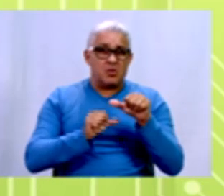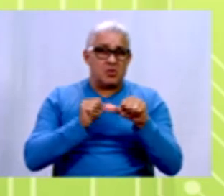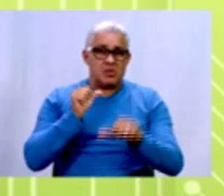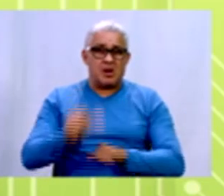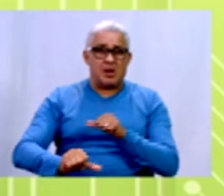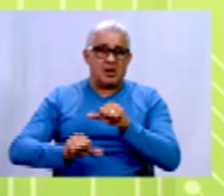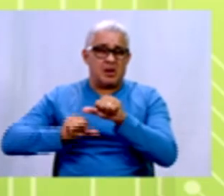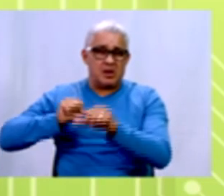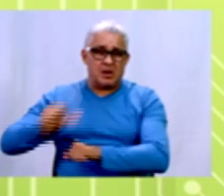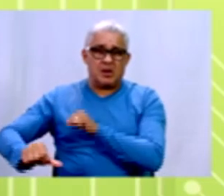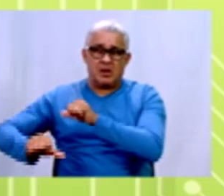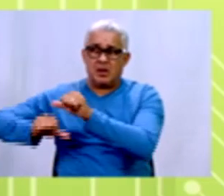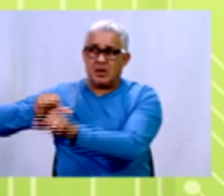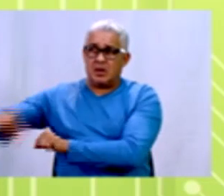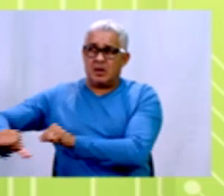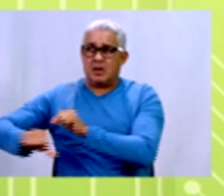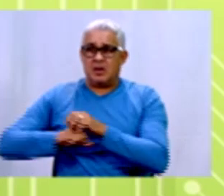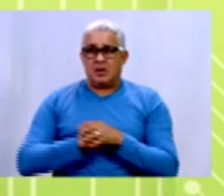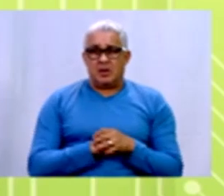Né?